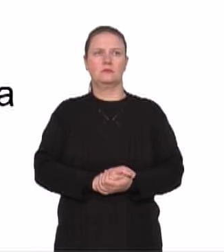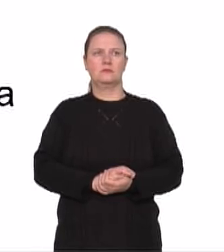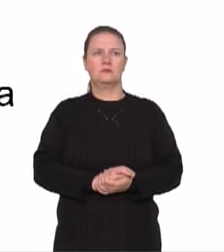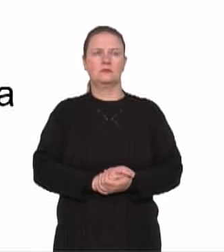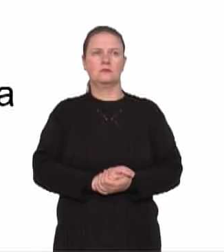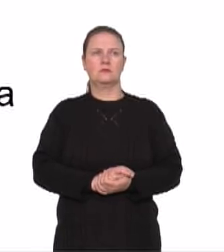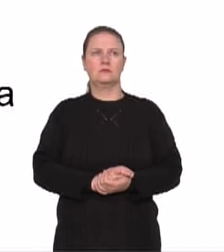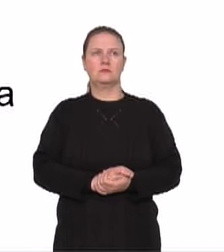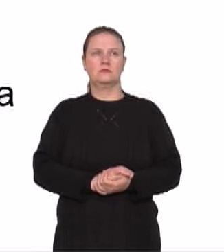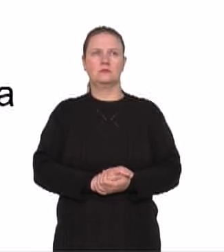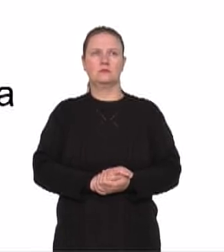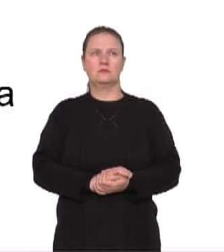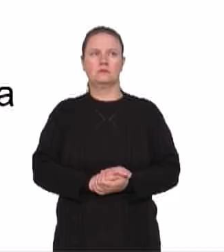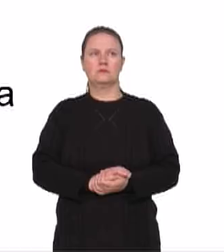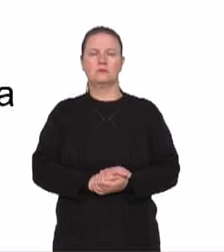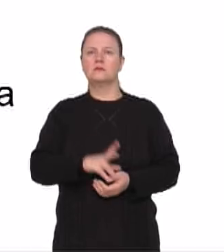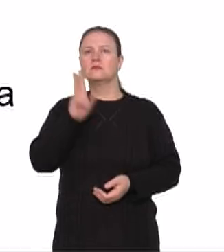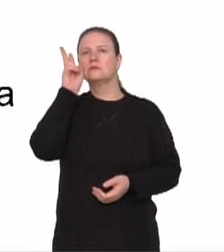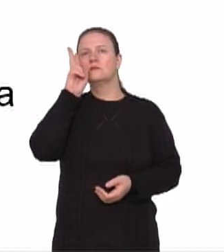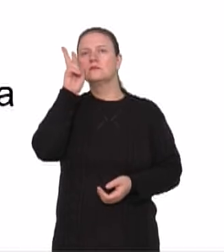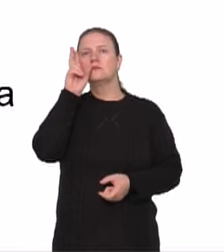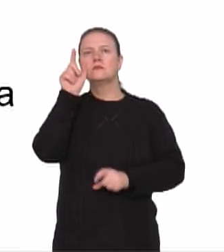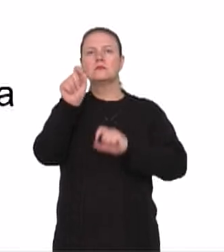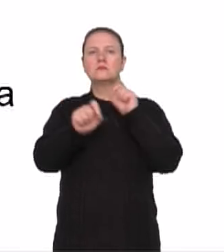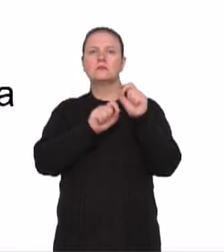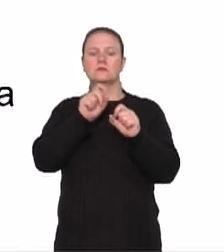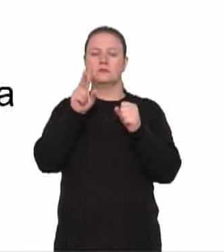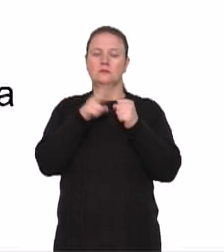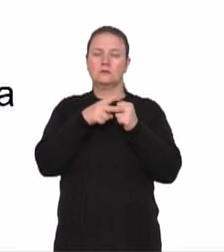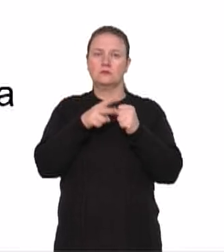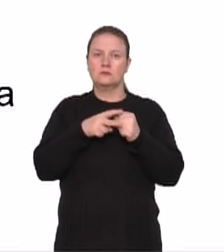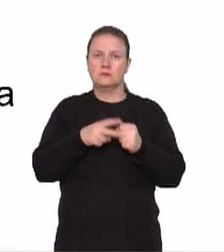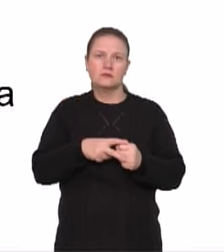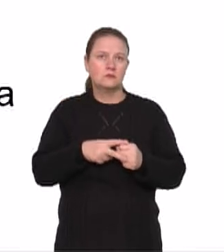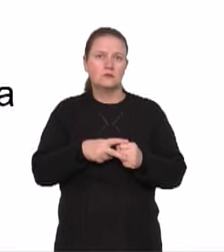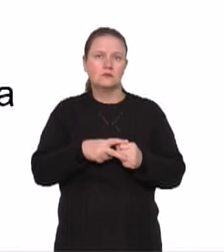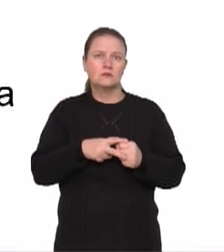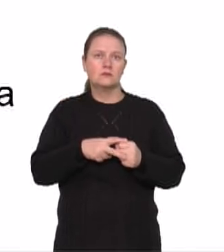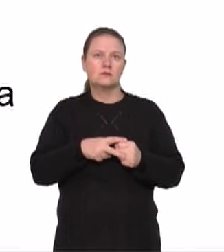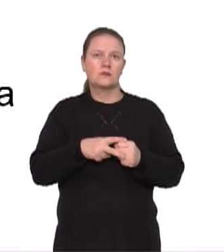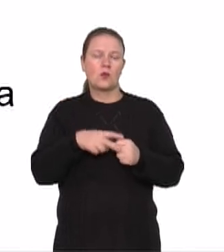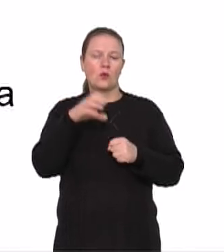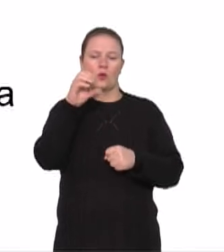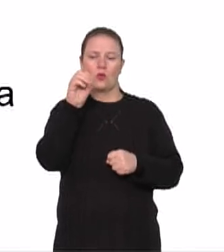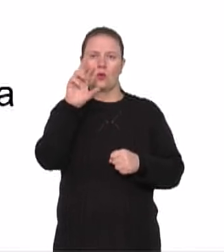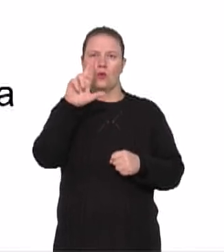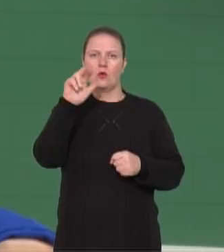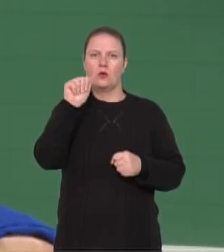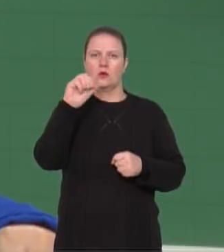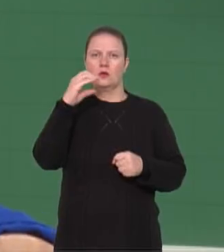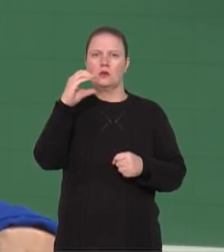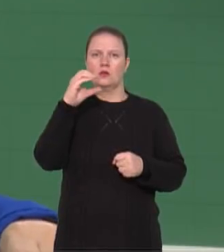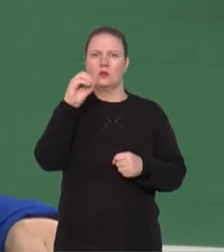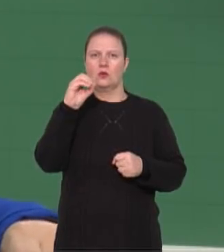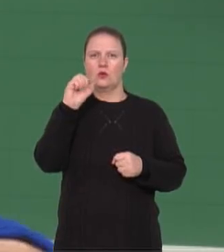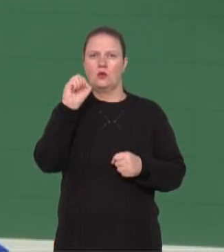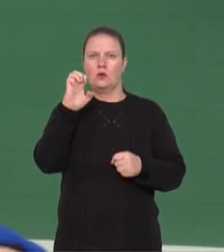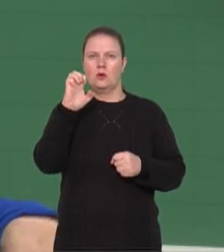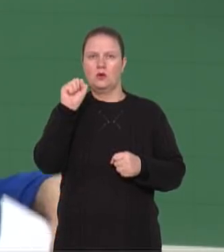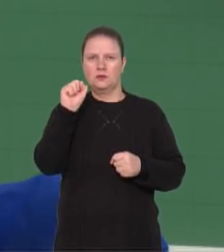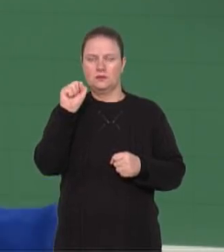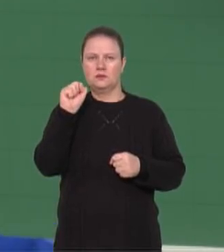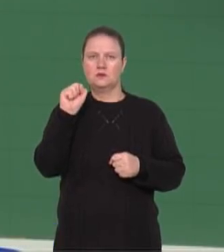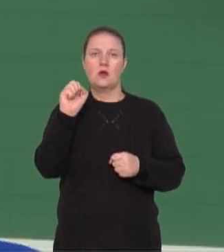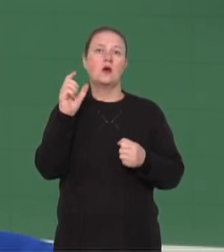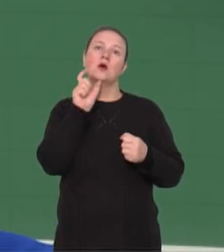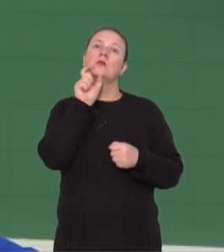Então, lembrando também que os verbos são chamados de orações. Então, a palavra oração agora não